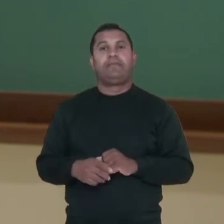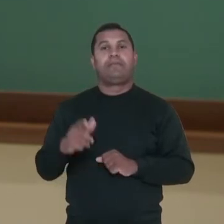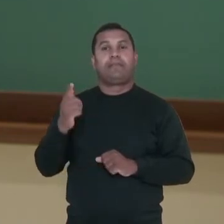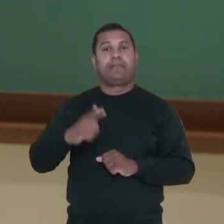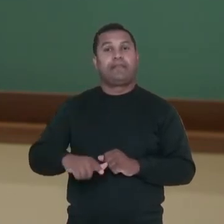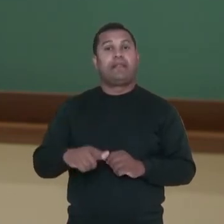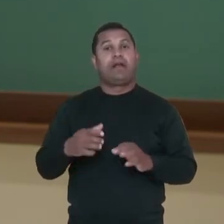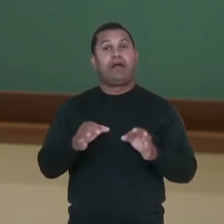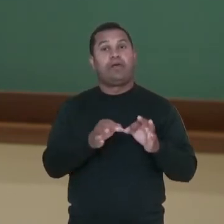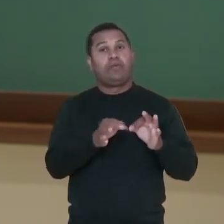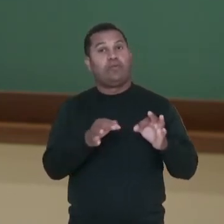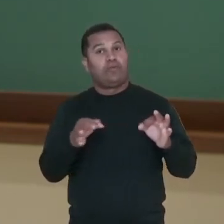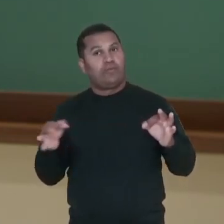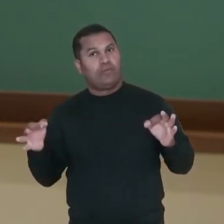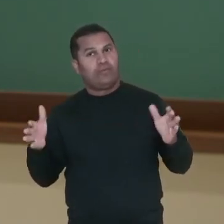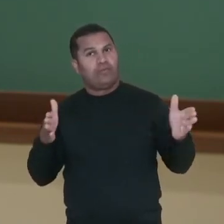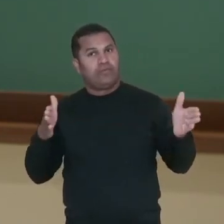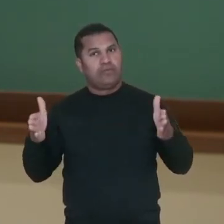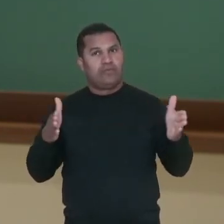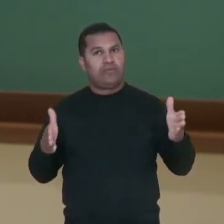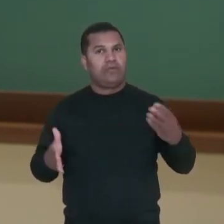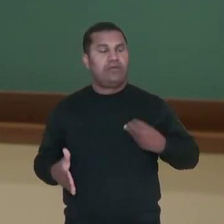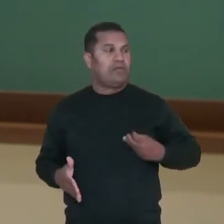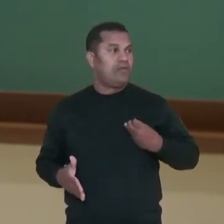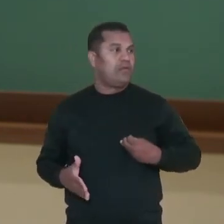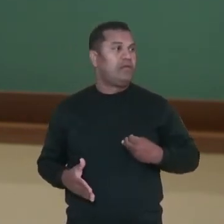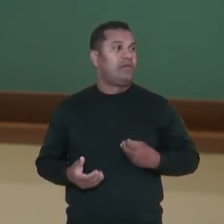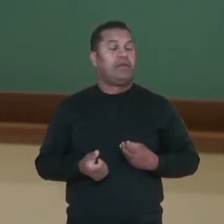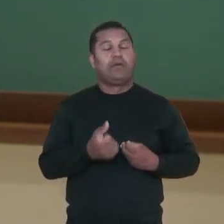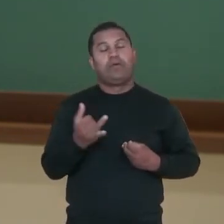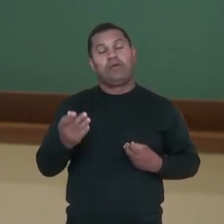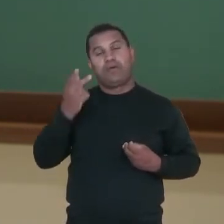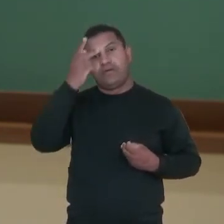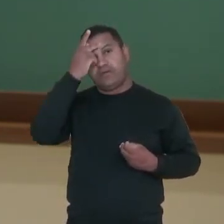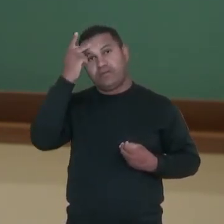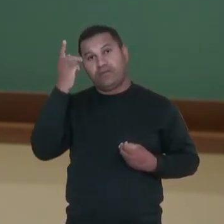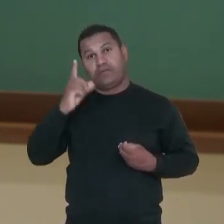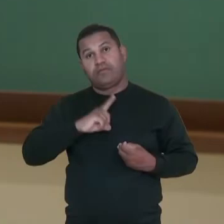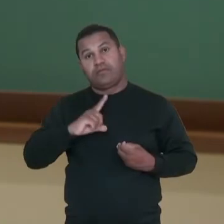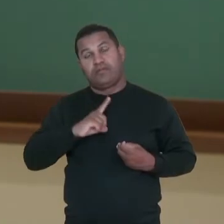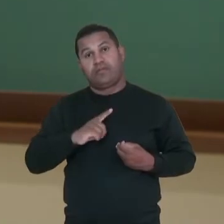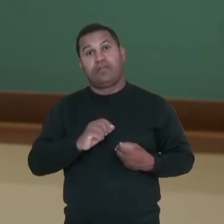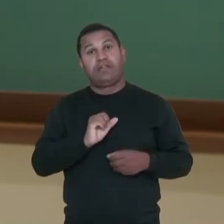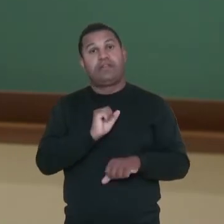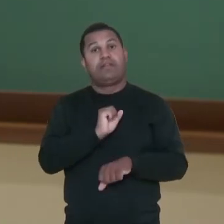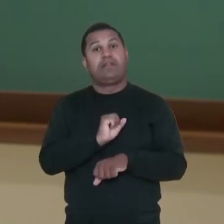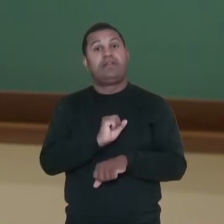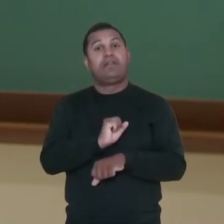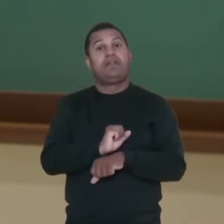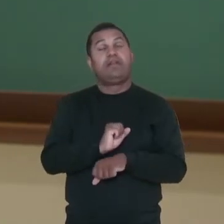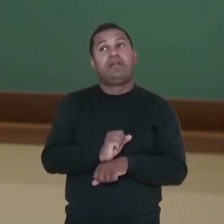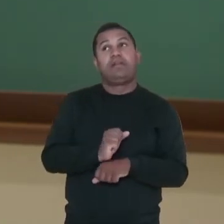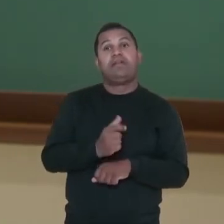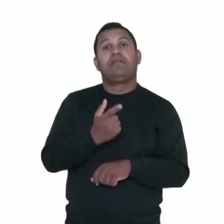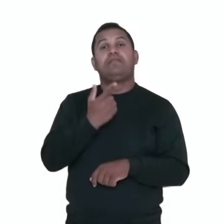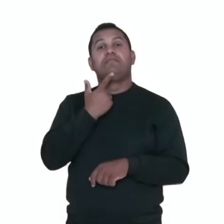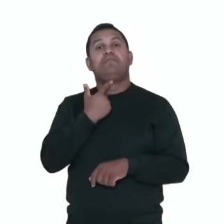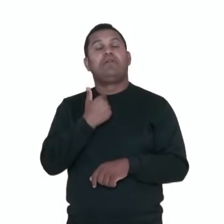finalizar a questão da longevidade, né? Ou seja, da esperança de vida, a expectativa de vida no Brasil. Repare no gráfico aqui do